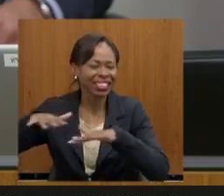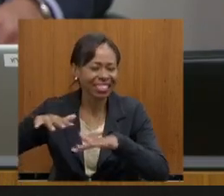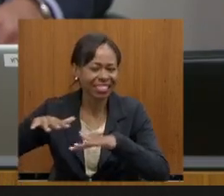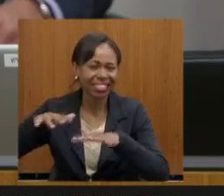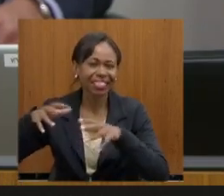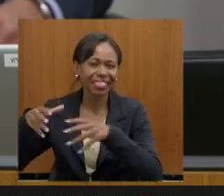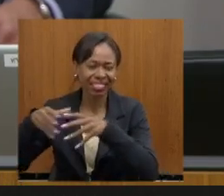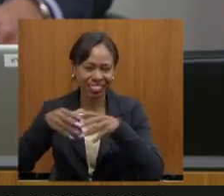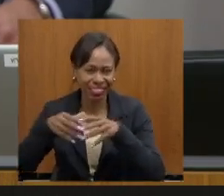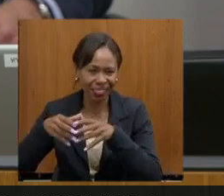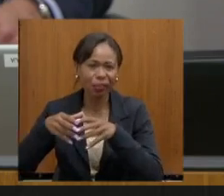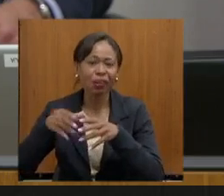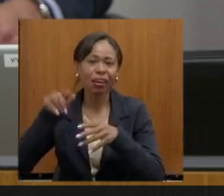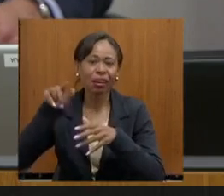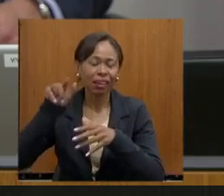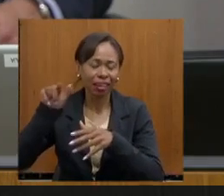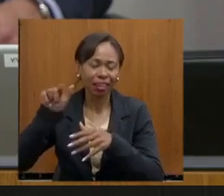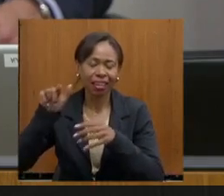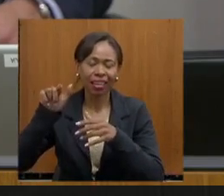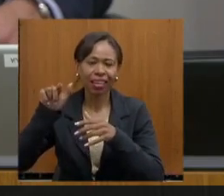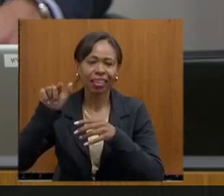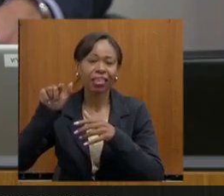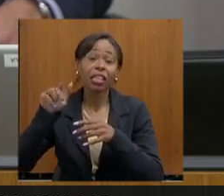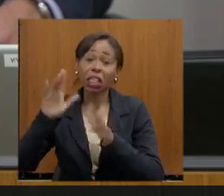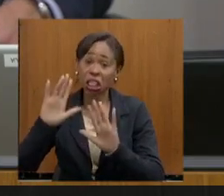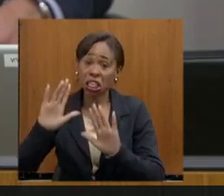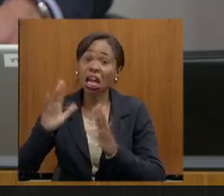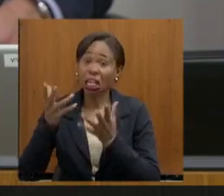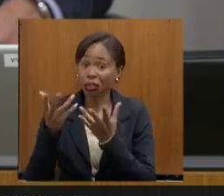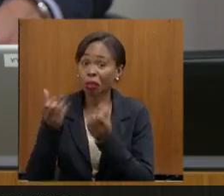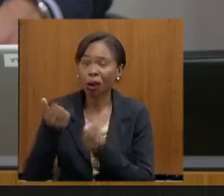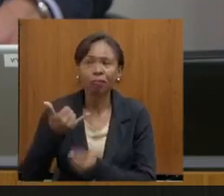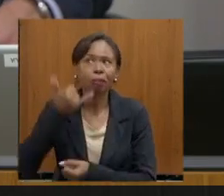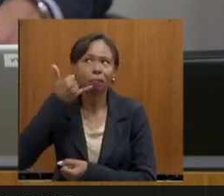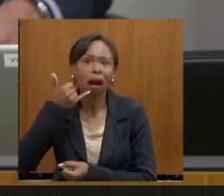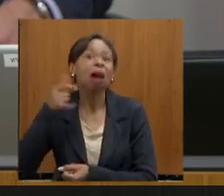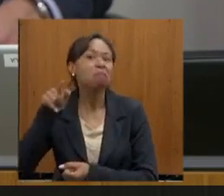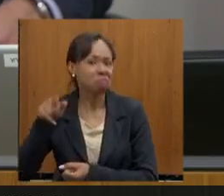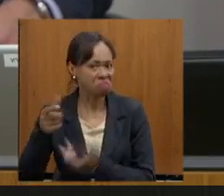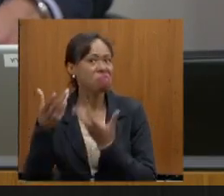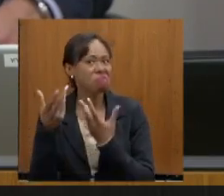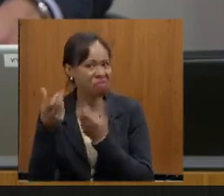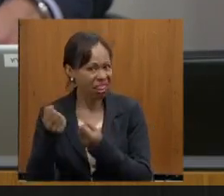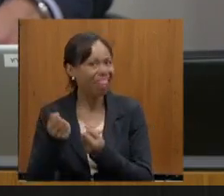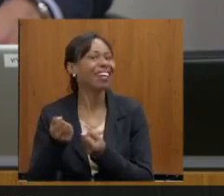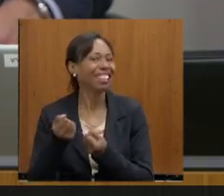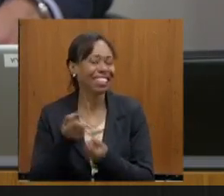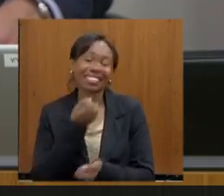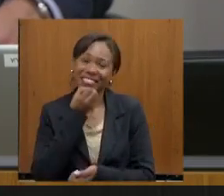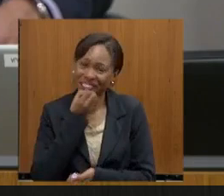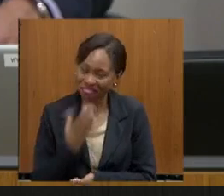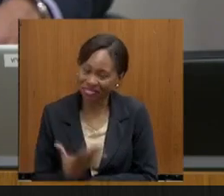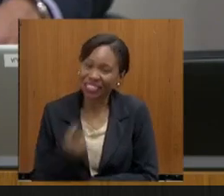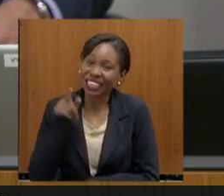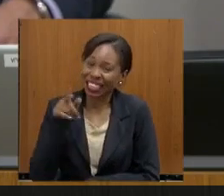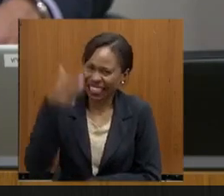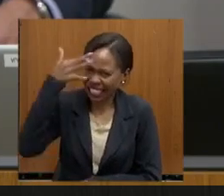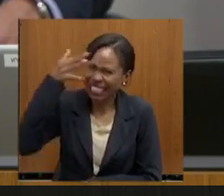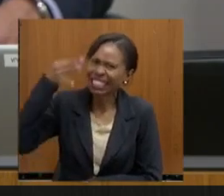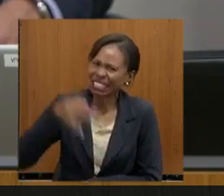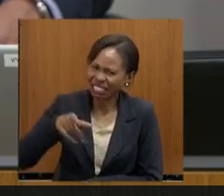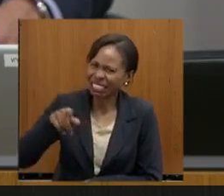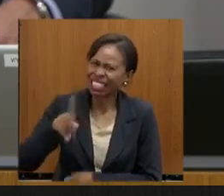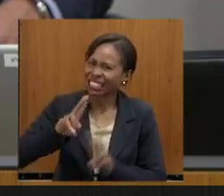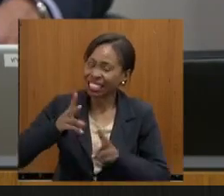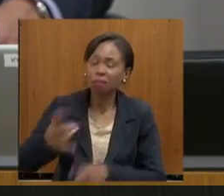e atendeu aí também a minha ligação pode trocar os telefones que com certeza ele vai te